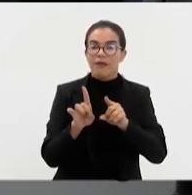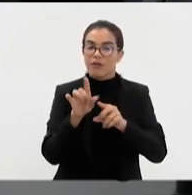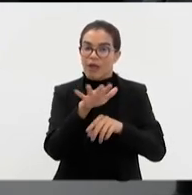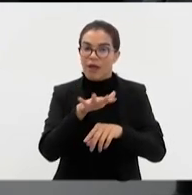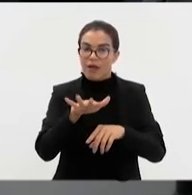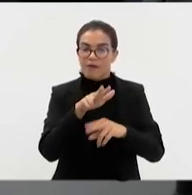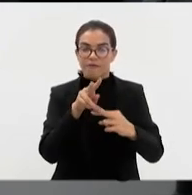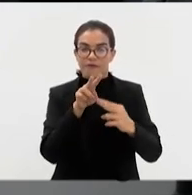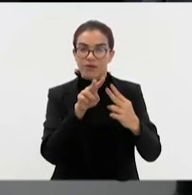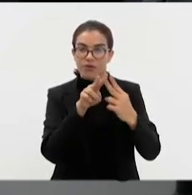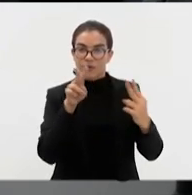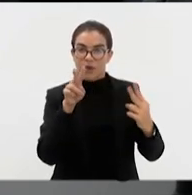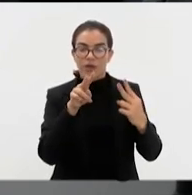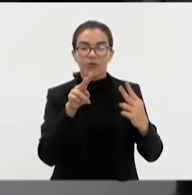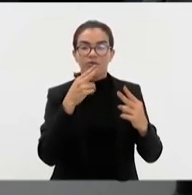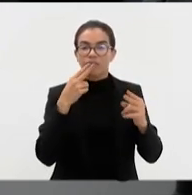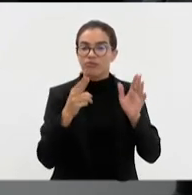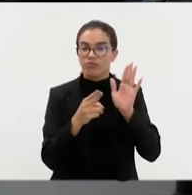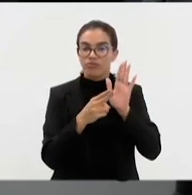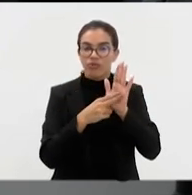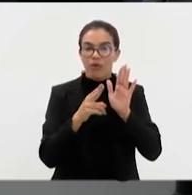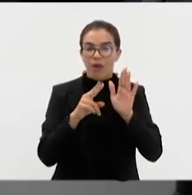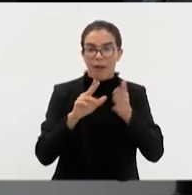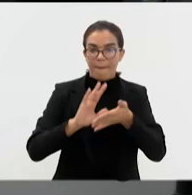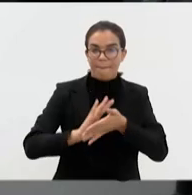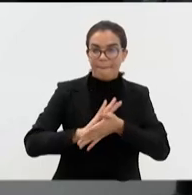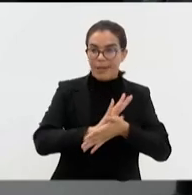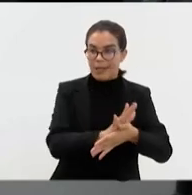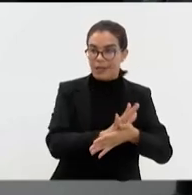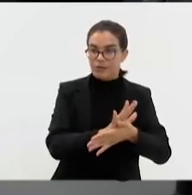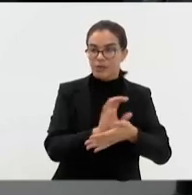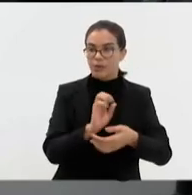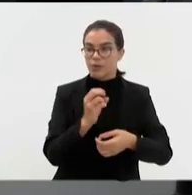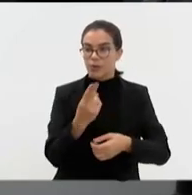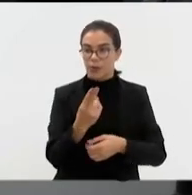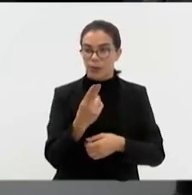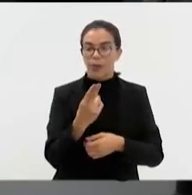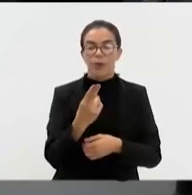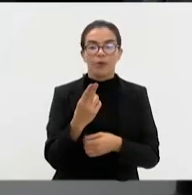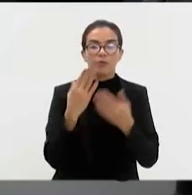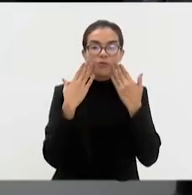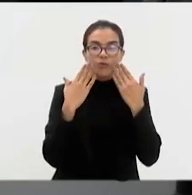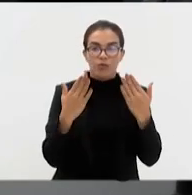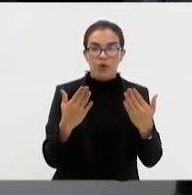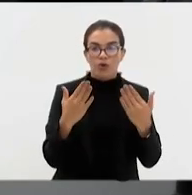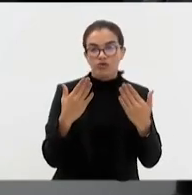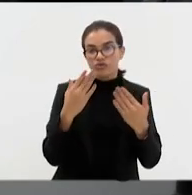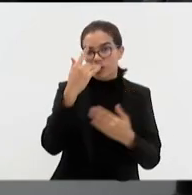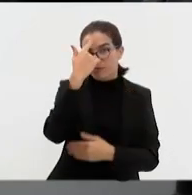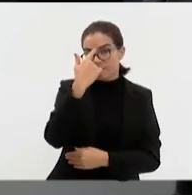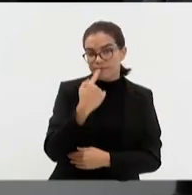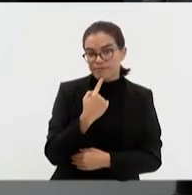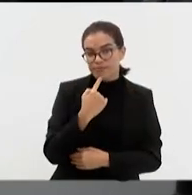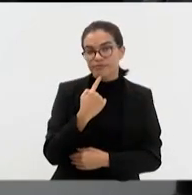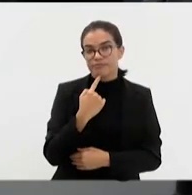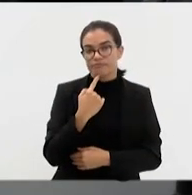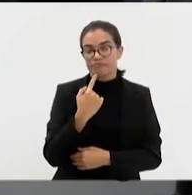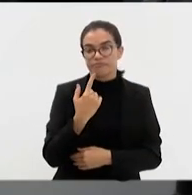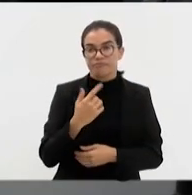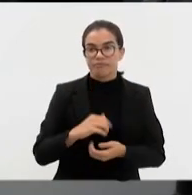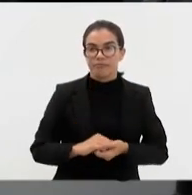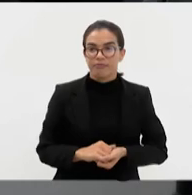virtual, sem assumir preconceitos ou reforçar estereótipos. Eu acho